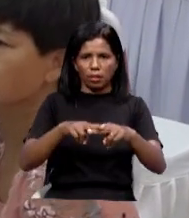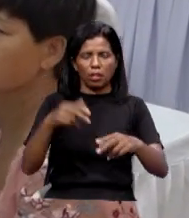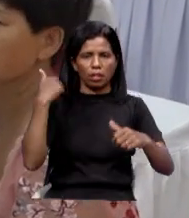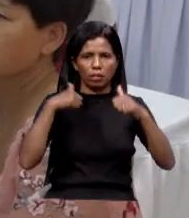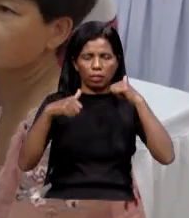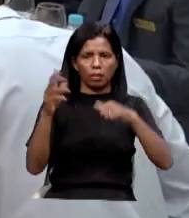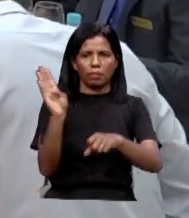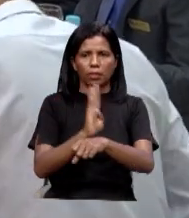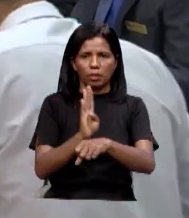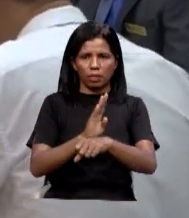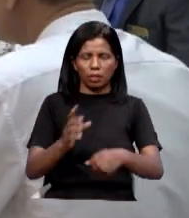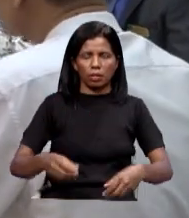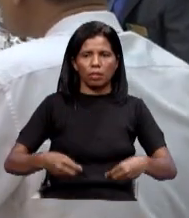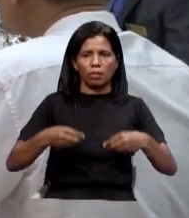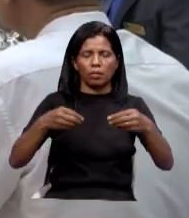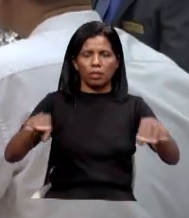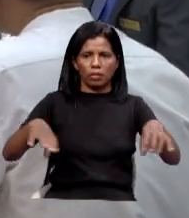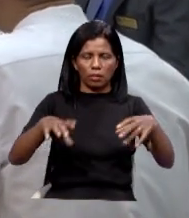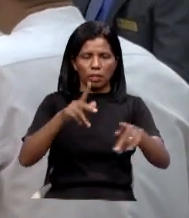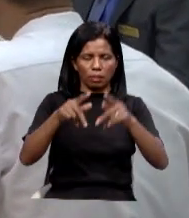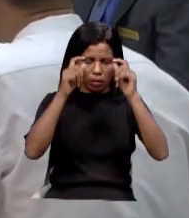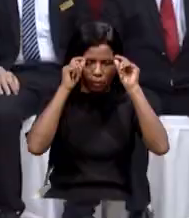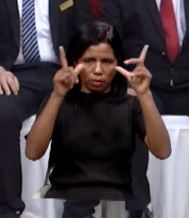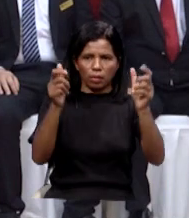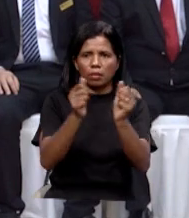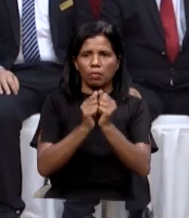de negócio, onde for campo serviço ba Timor-Uan